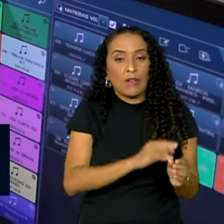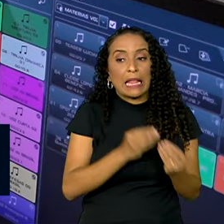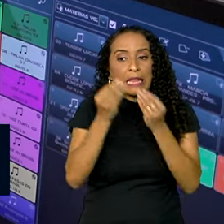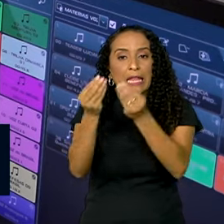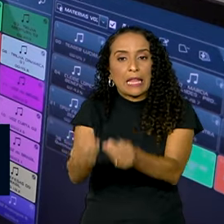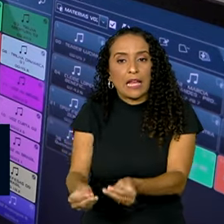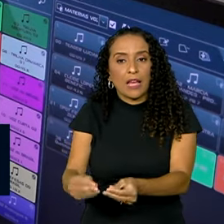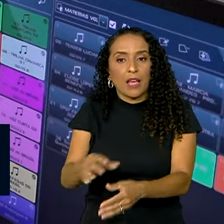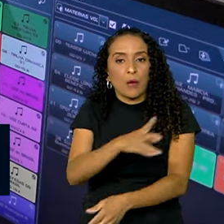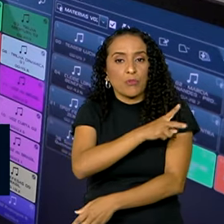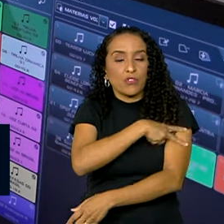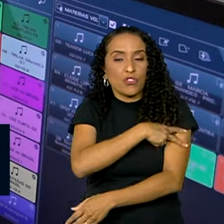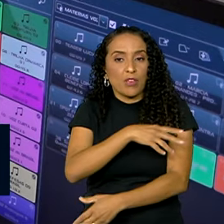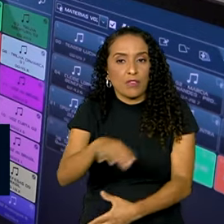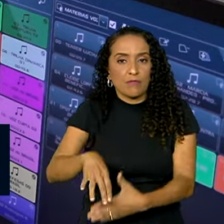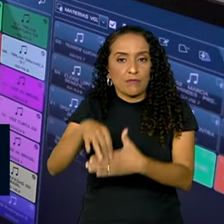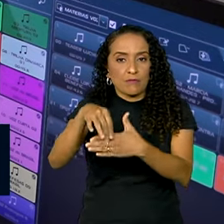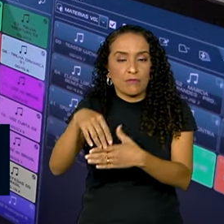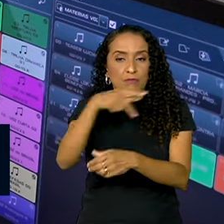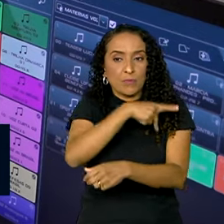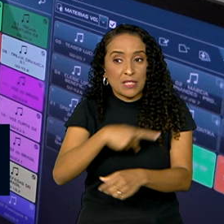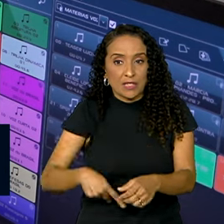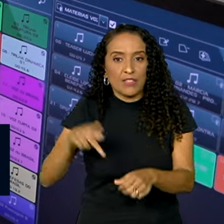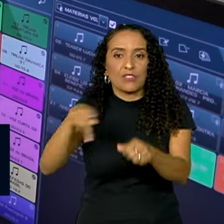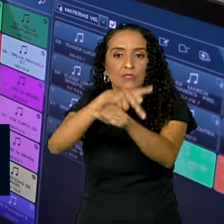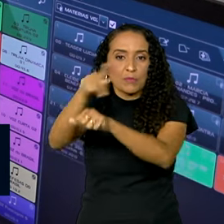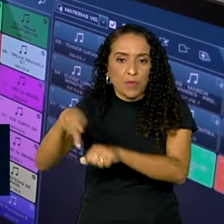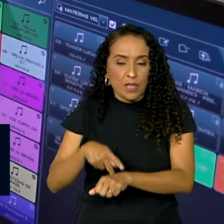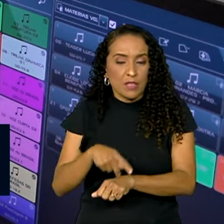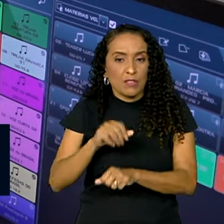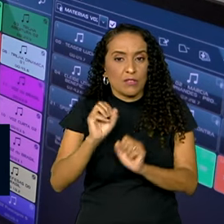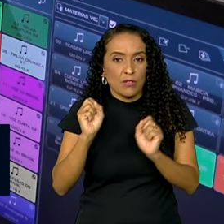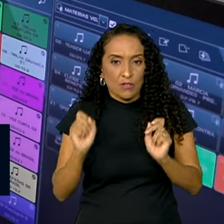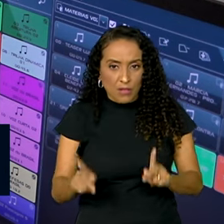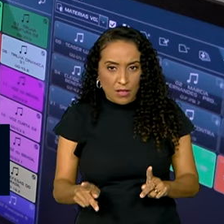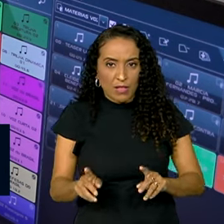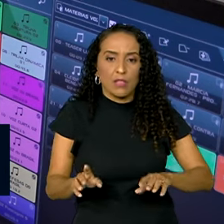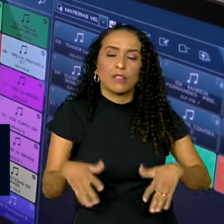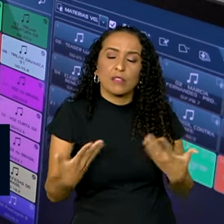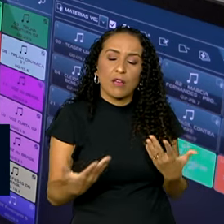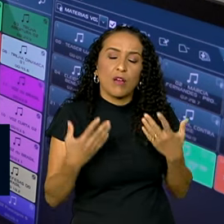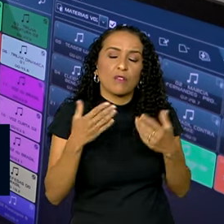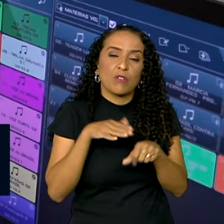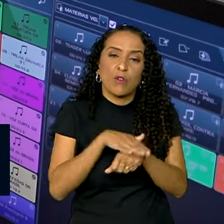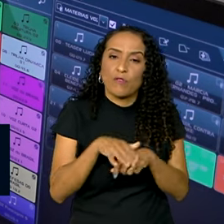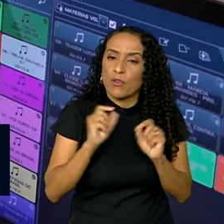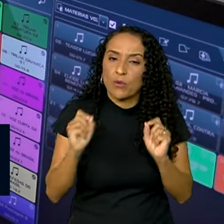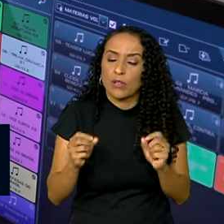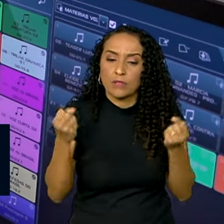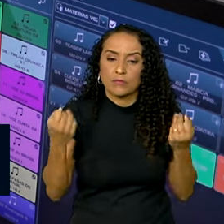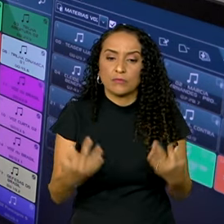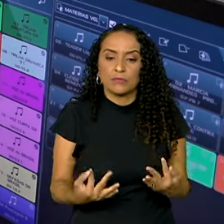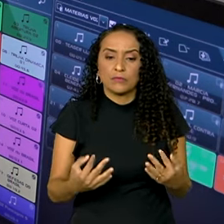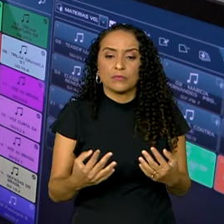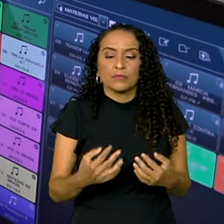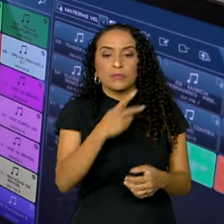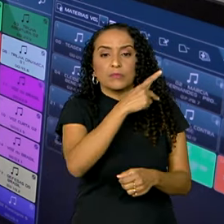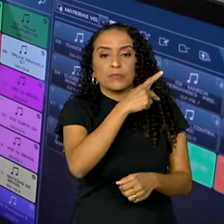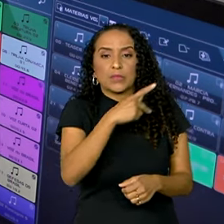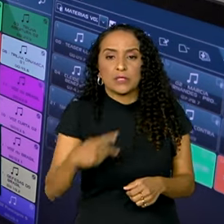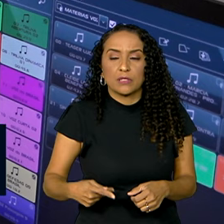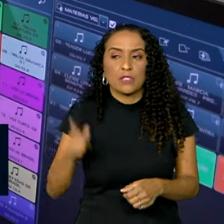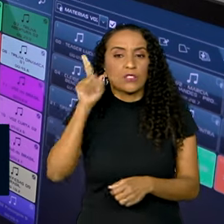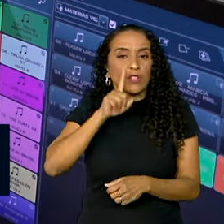estado na cúpula que vai acontecer no dia 18 e 19 já pros chefes mesmo aí a gente tá falando de eh presidente dos Estados